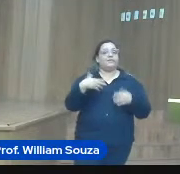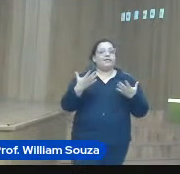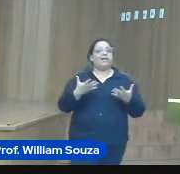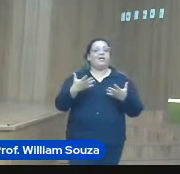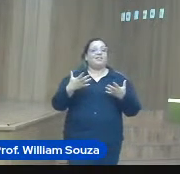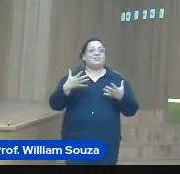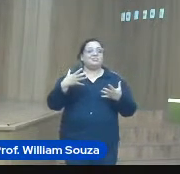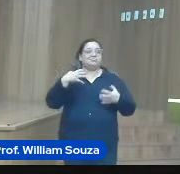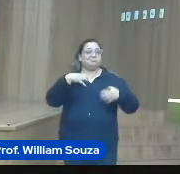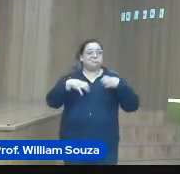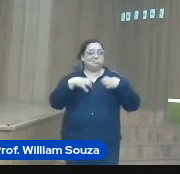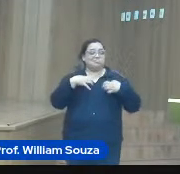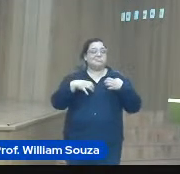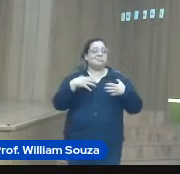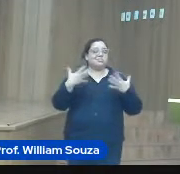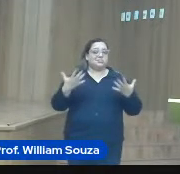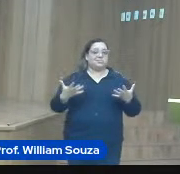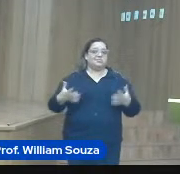horror.